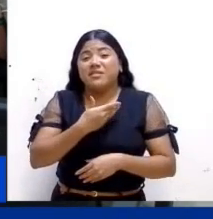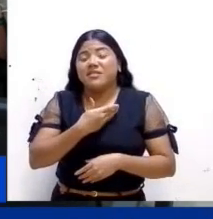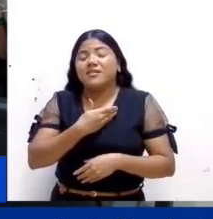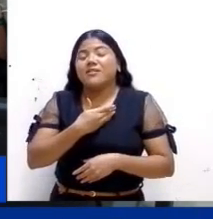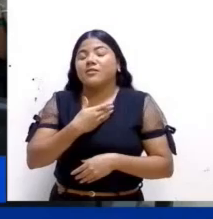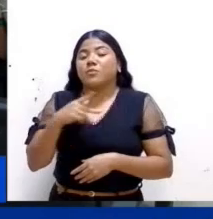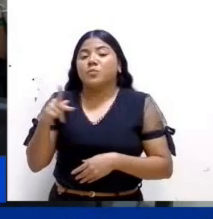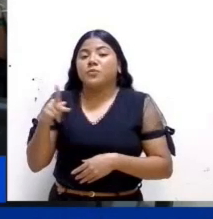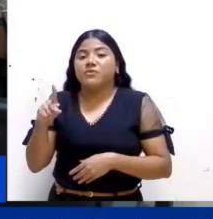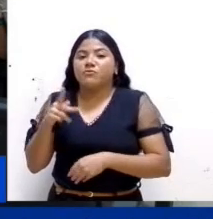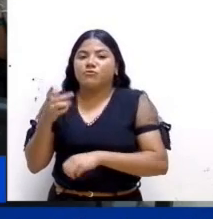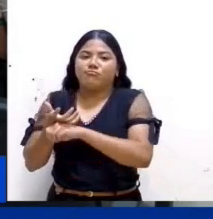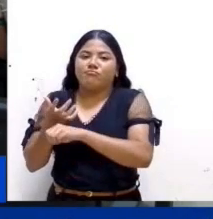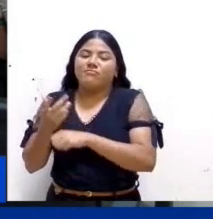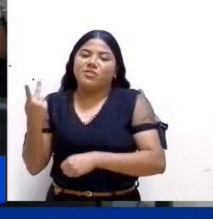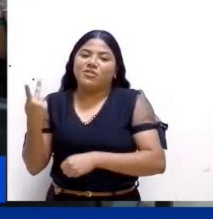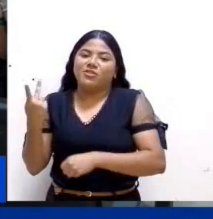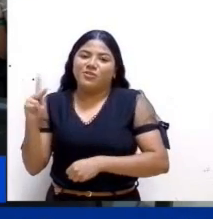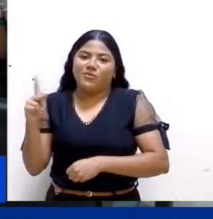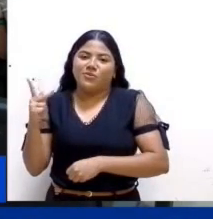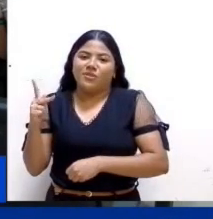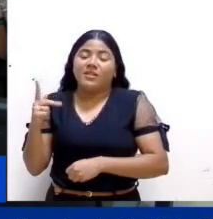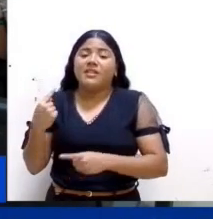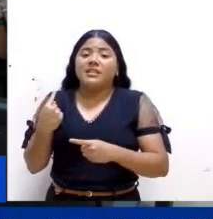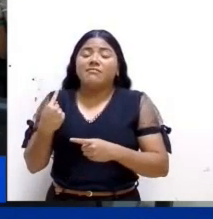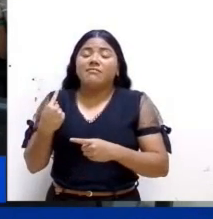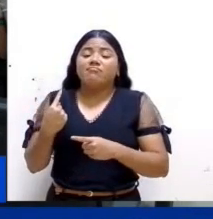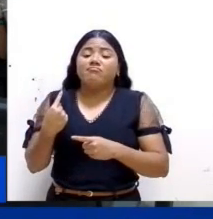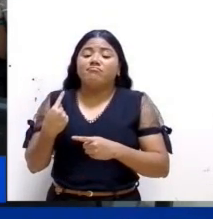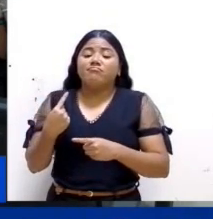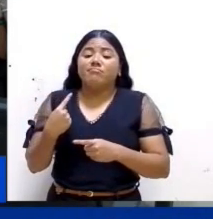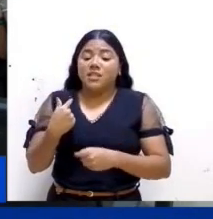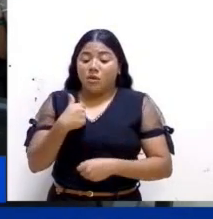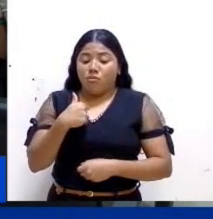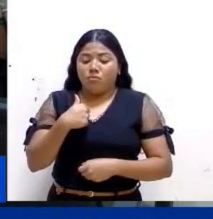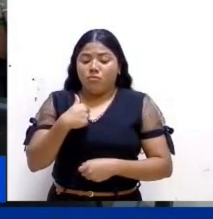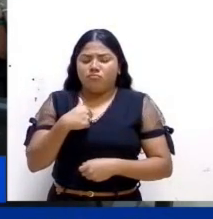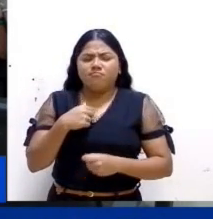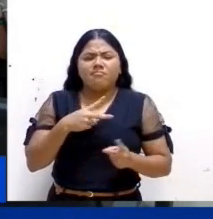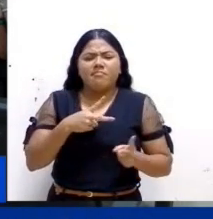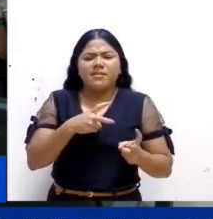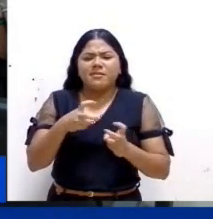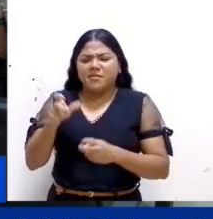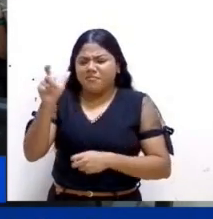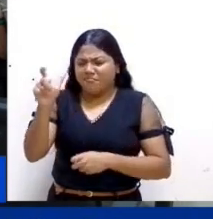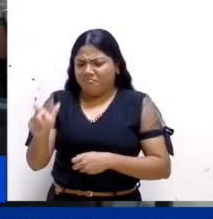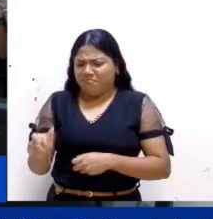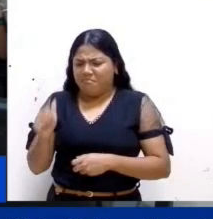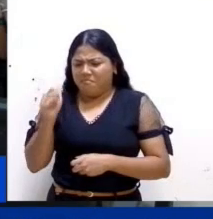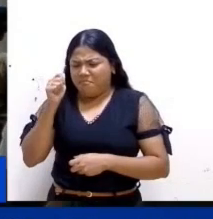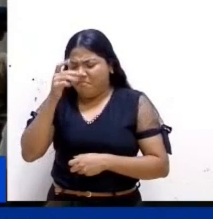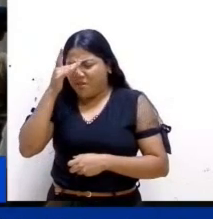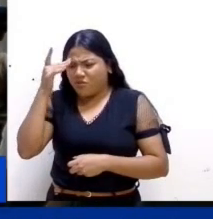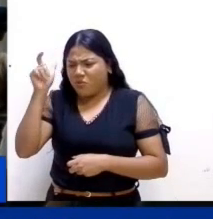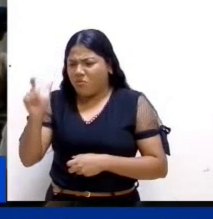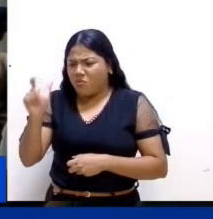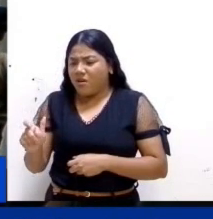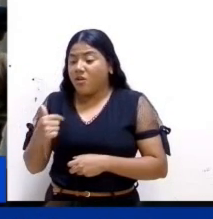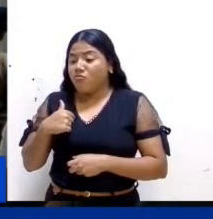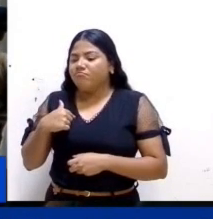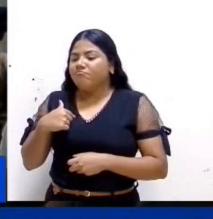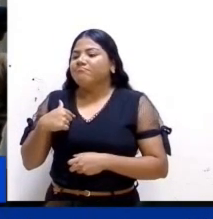uma das inspirações para que eu também cursasse o curso de história. Maravilhoso. O apelido dele,